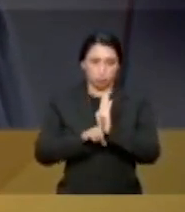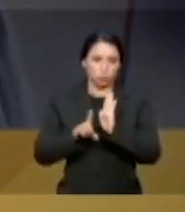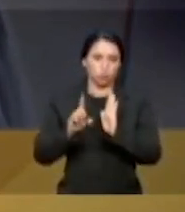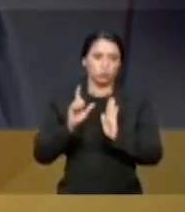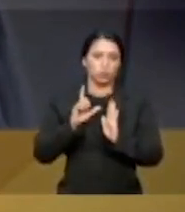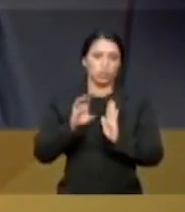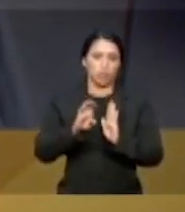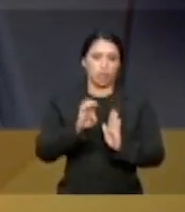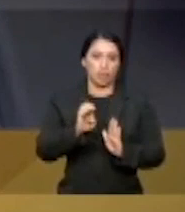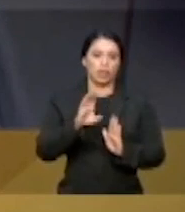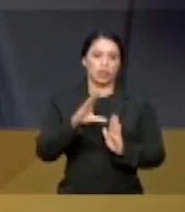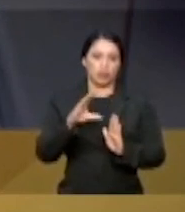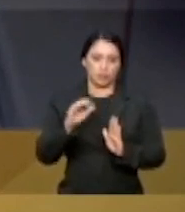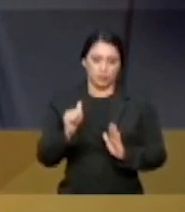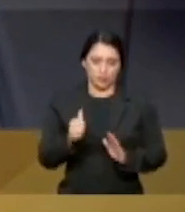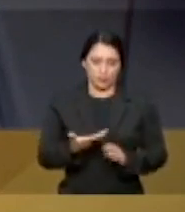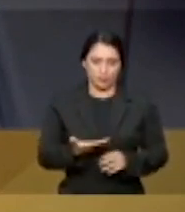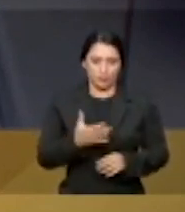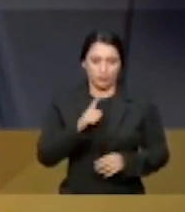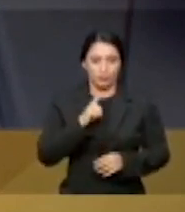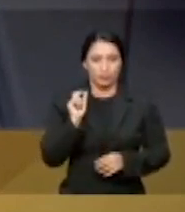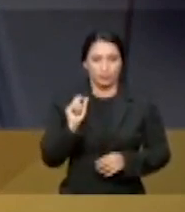feita essa correção,